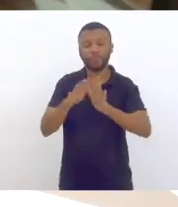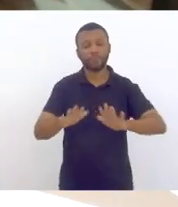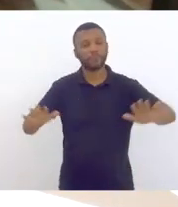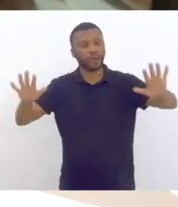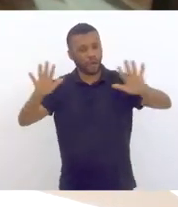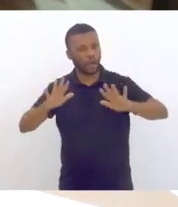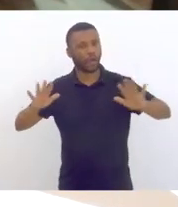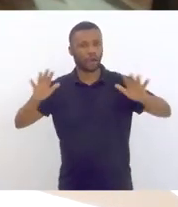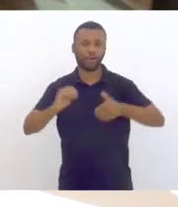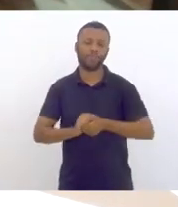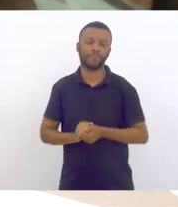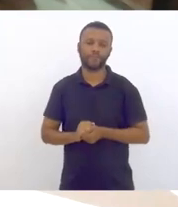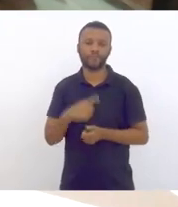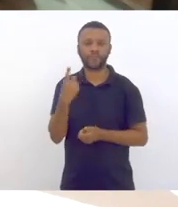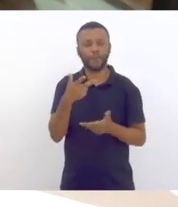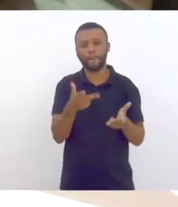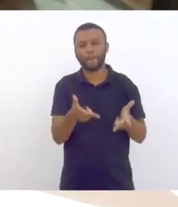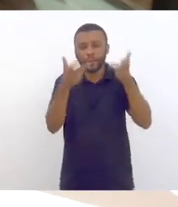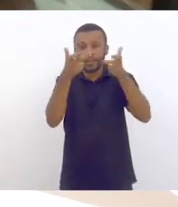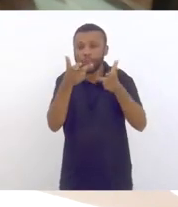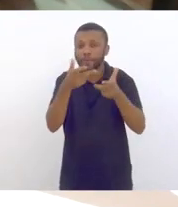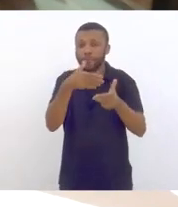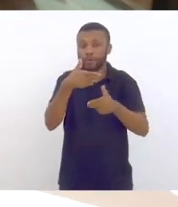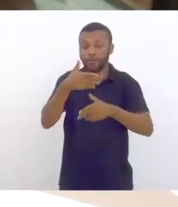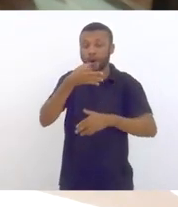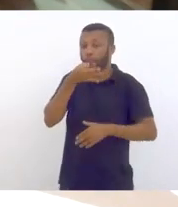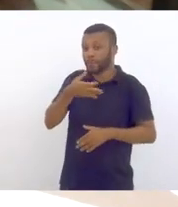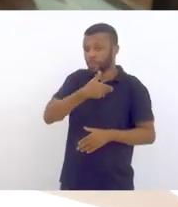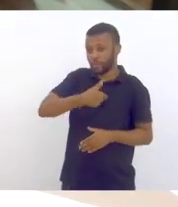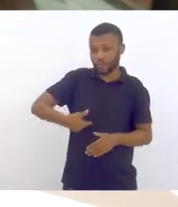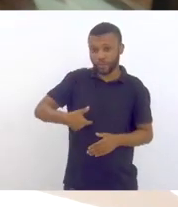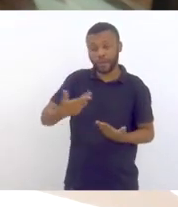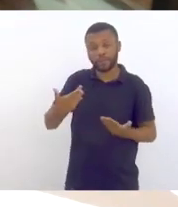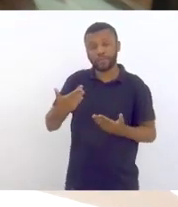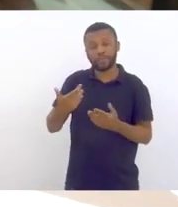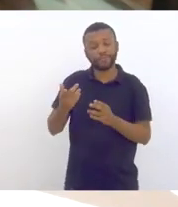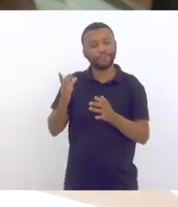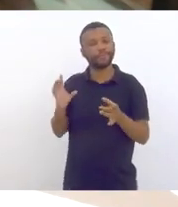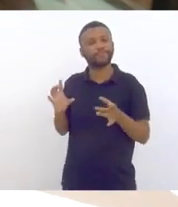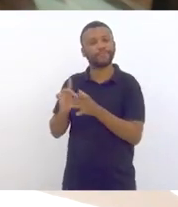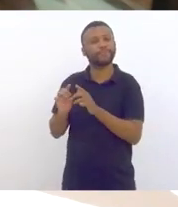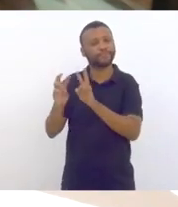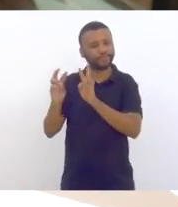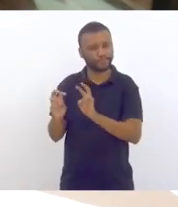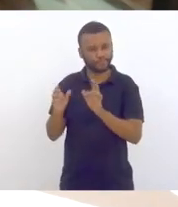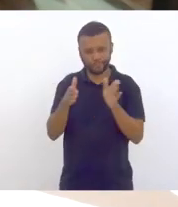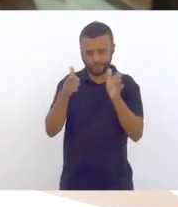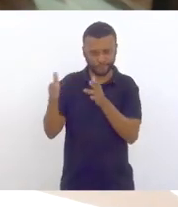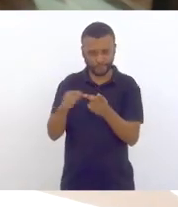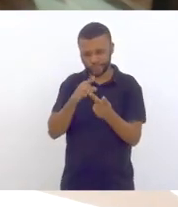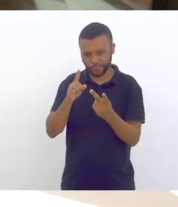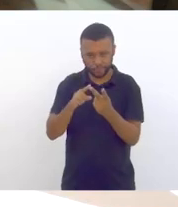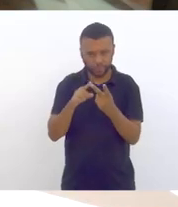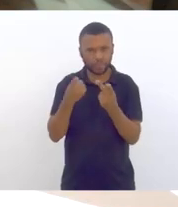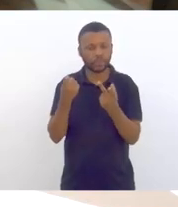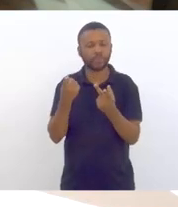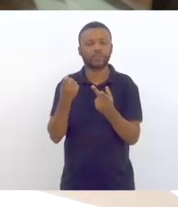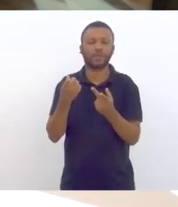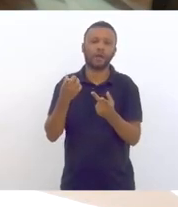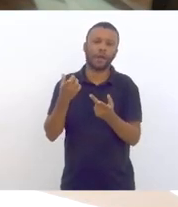e também não vejo né Por parte do Estado um Office relacionado a isso segundo não entendimento parte alguns